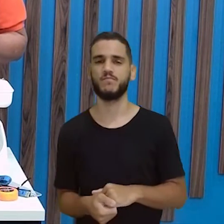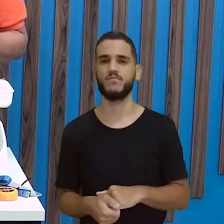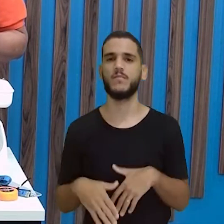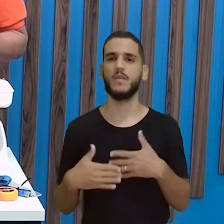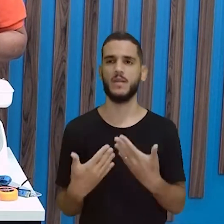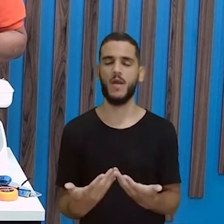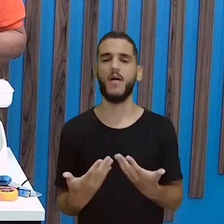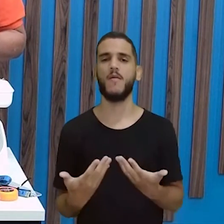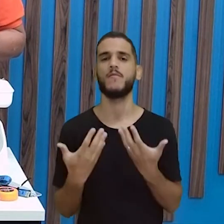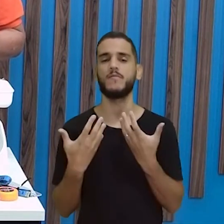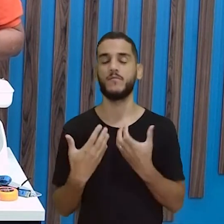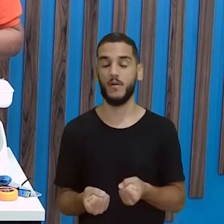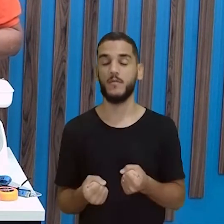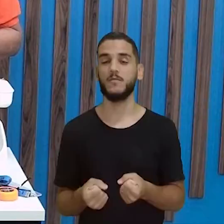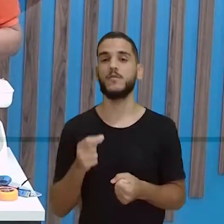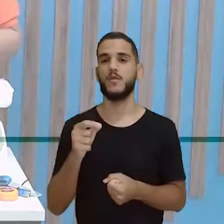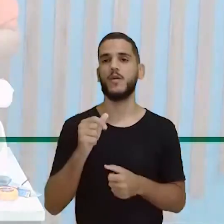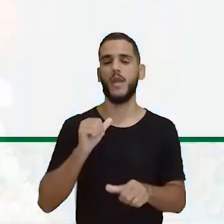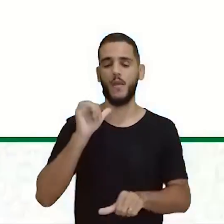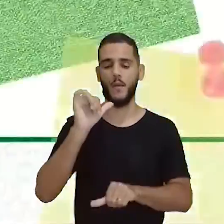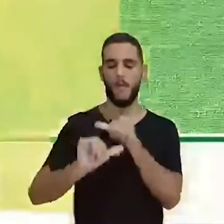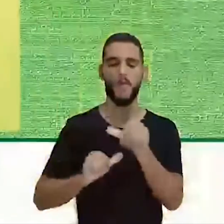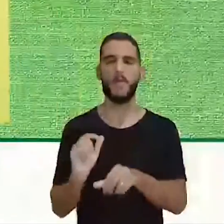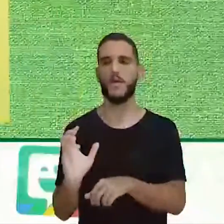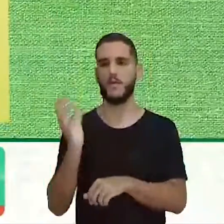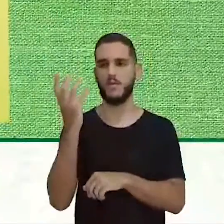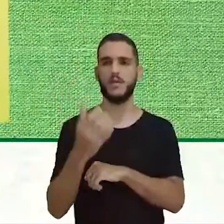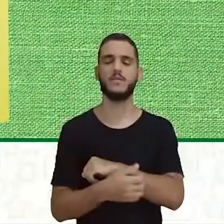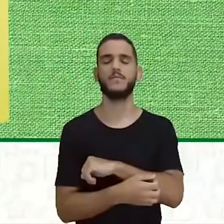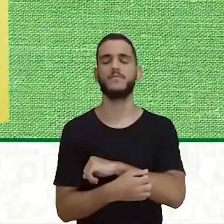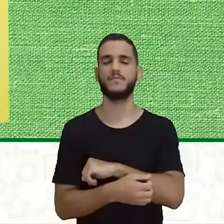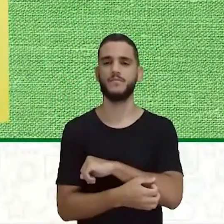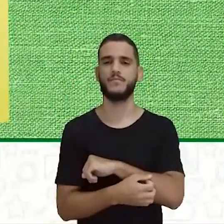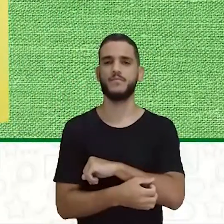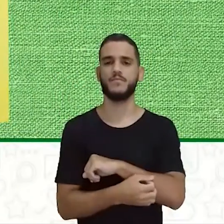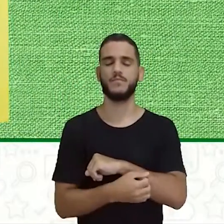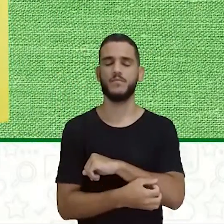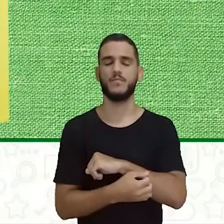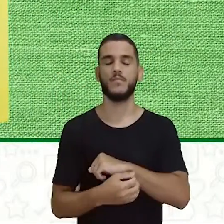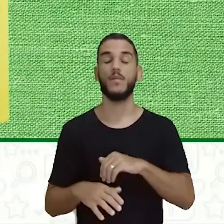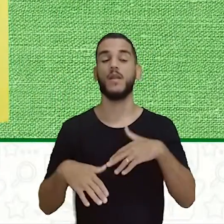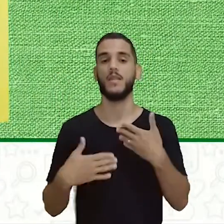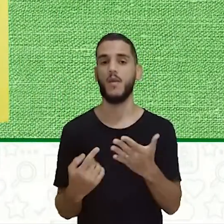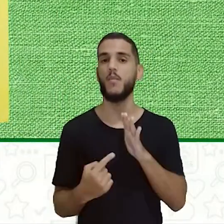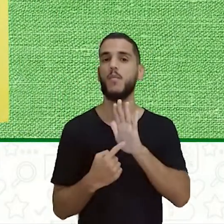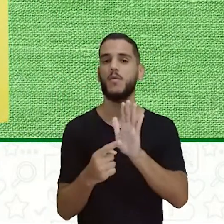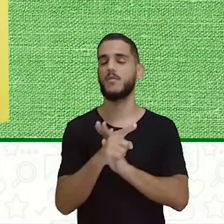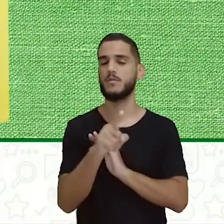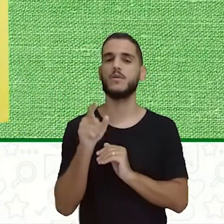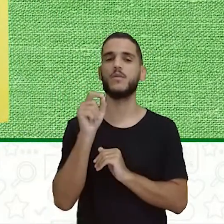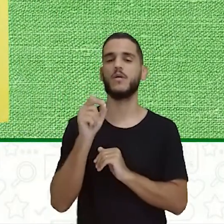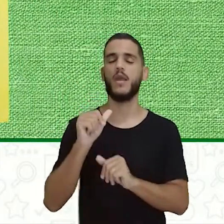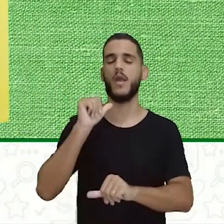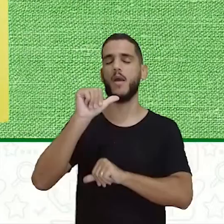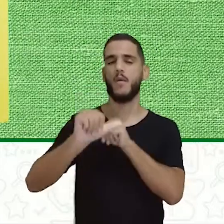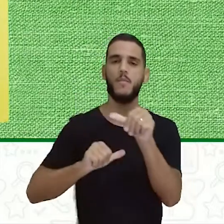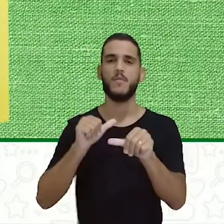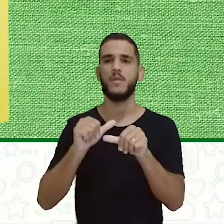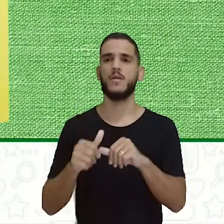vamos lá ver a conversão. Olha só. Então, eu trouxe a conversão de